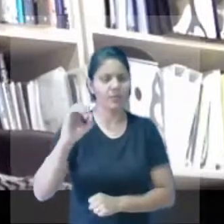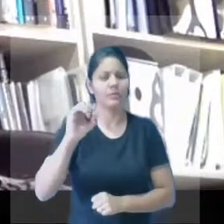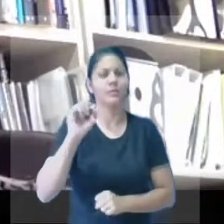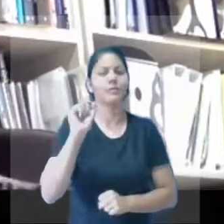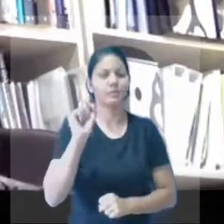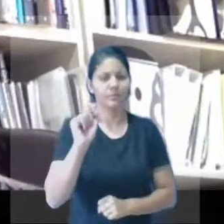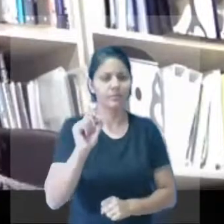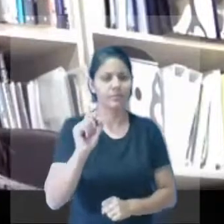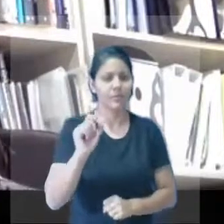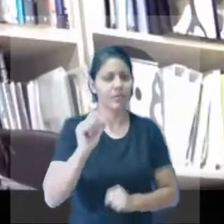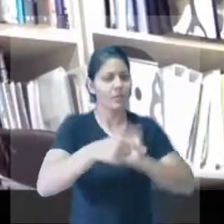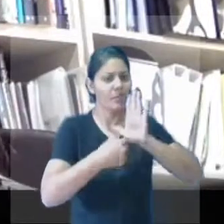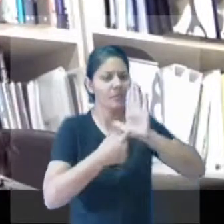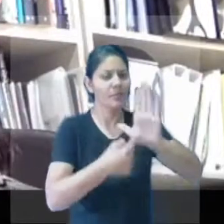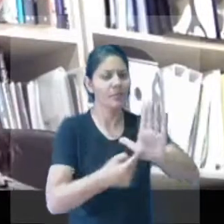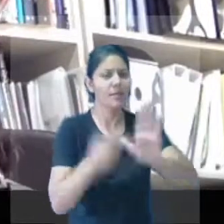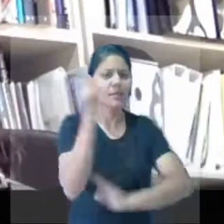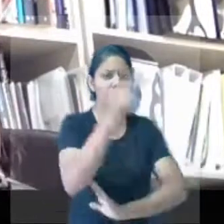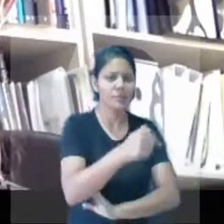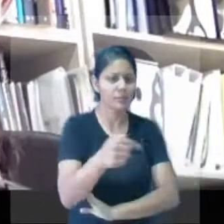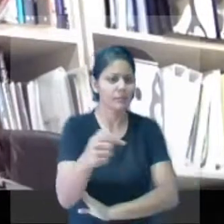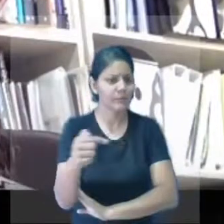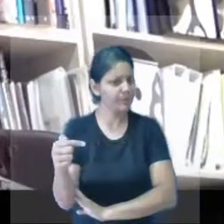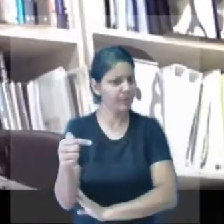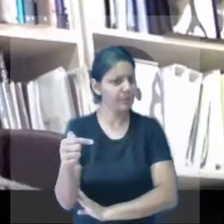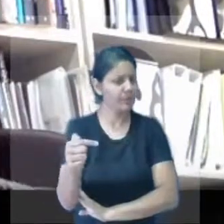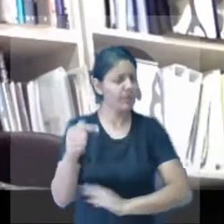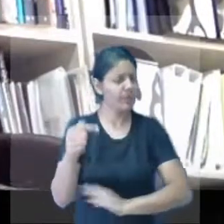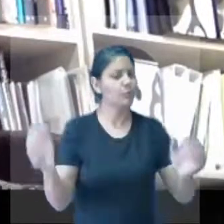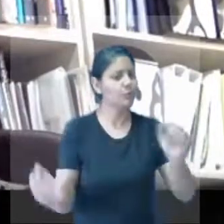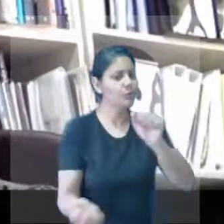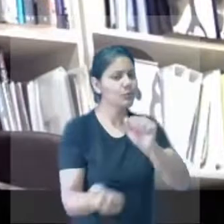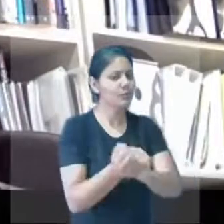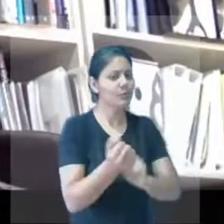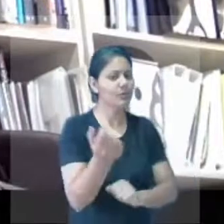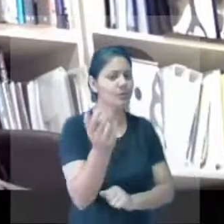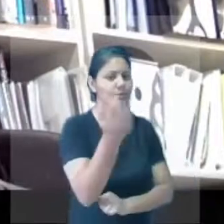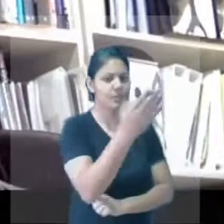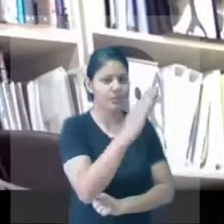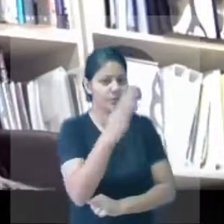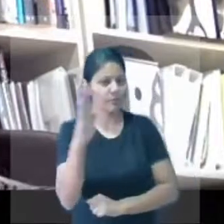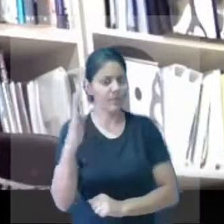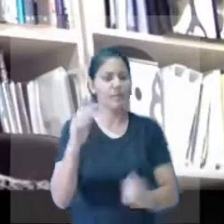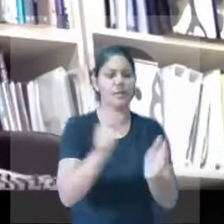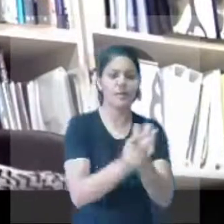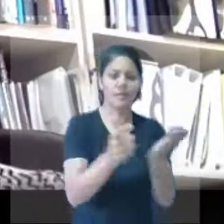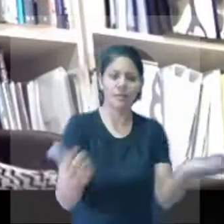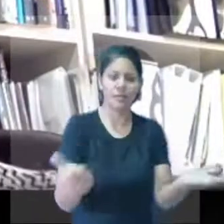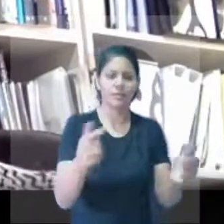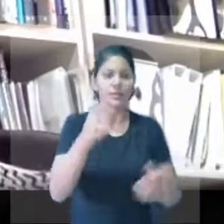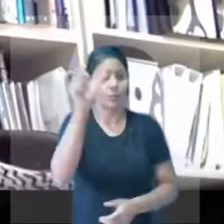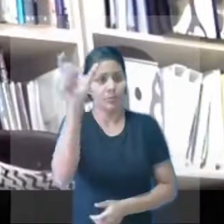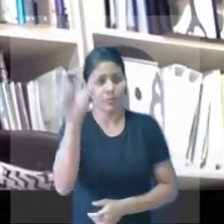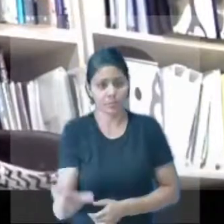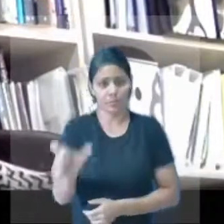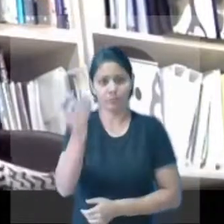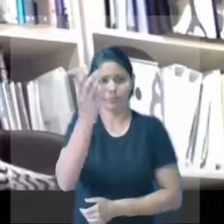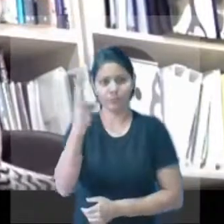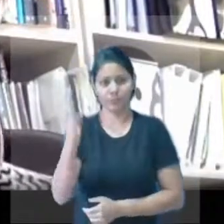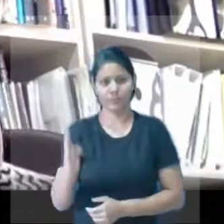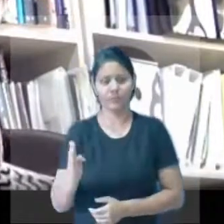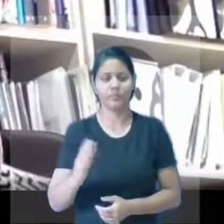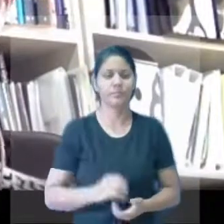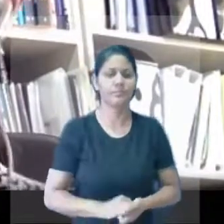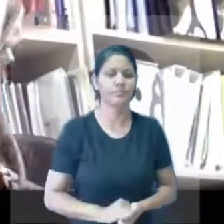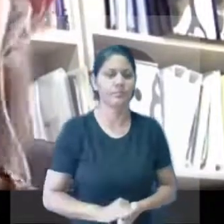ele institui a Semana Nacional do Livro e da Biblioteca e o Dia do Bibliotecário. Então, no